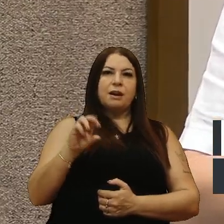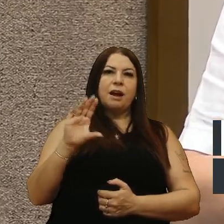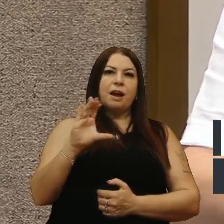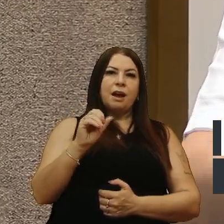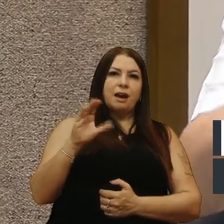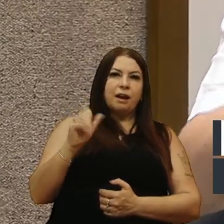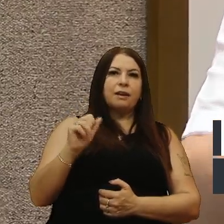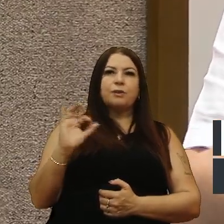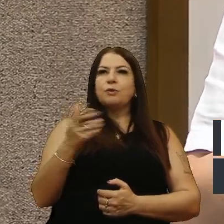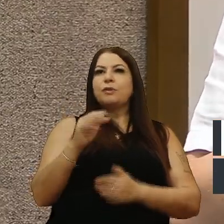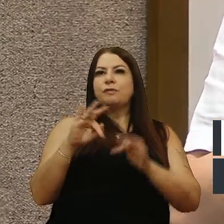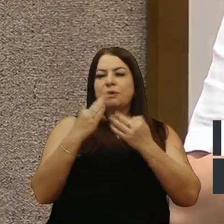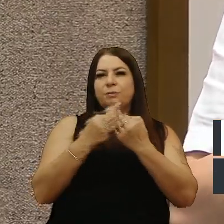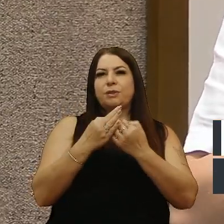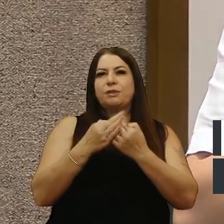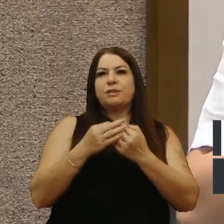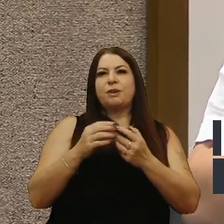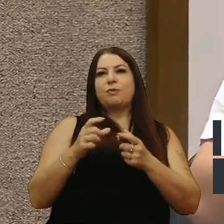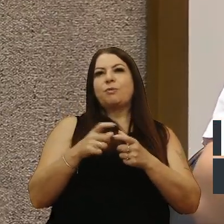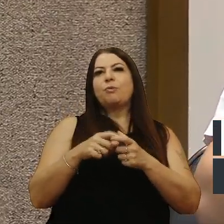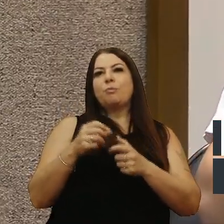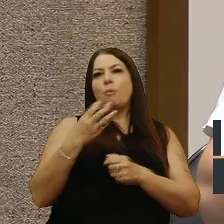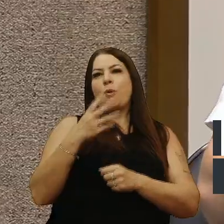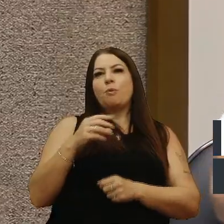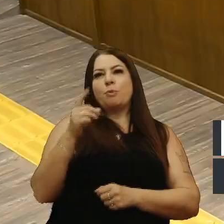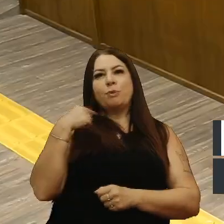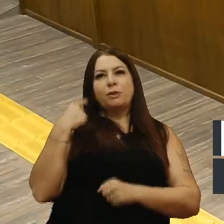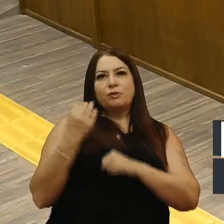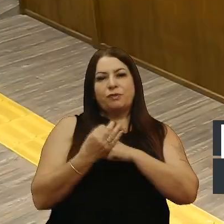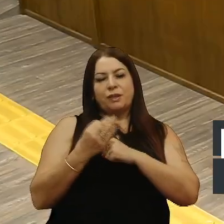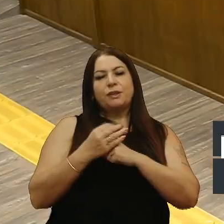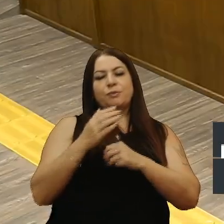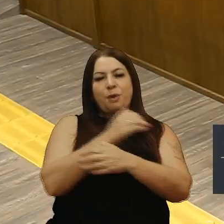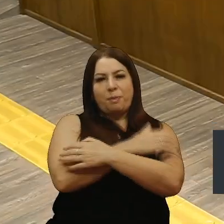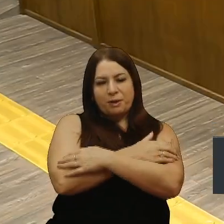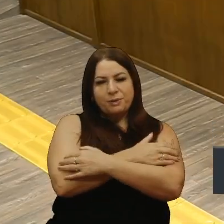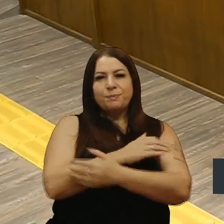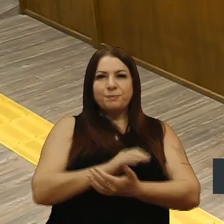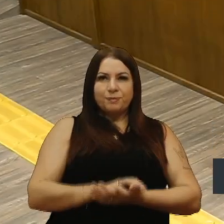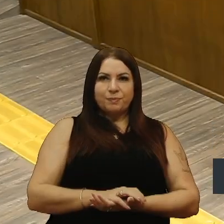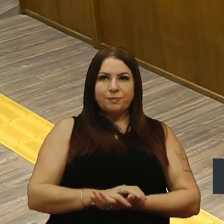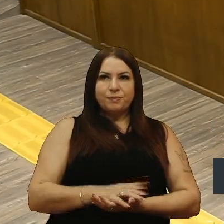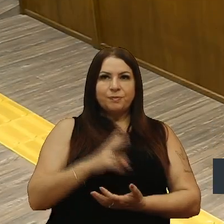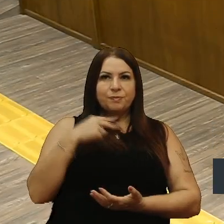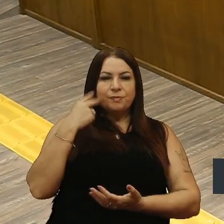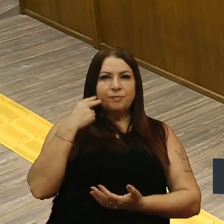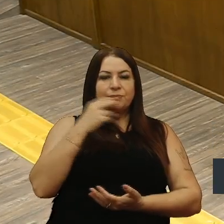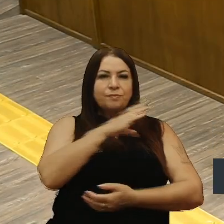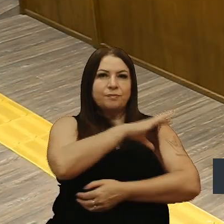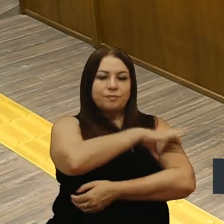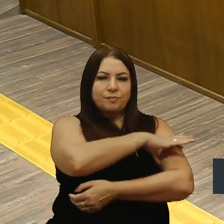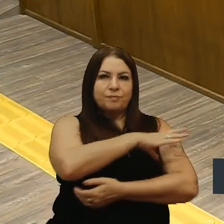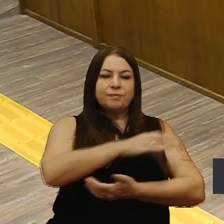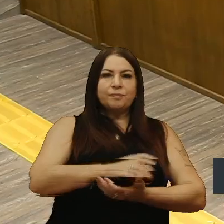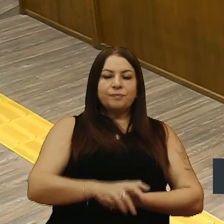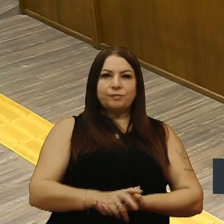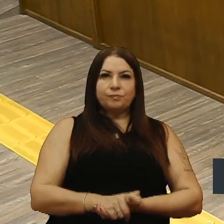família. Tu mereces e será um grande advogado. Um abraço. Próximo inscrito, o vereador Capitão Ramon.